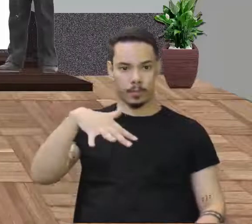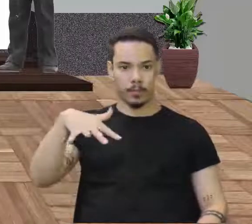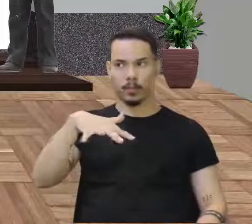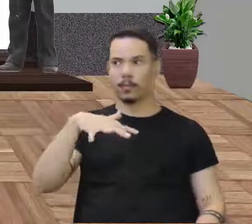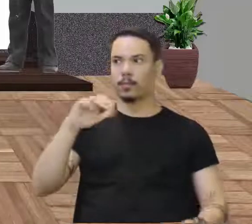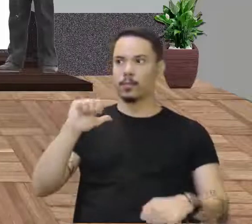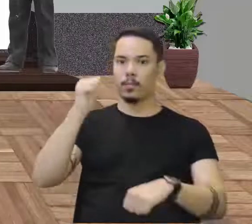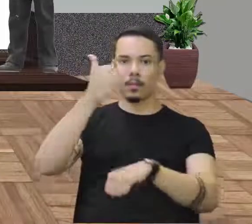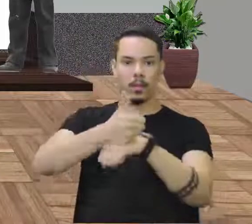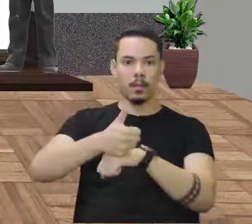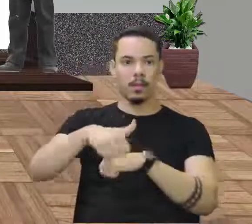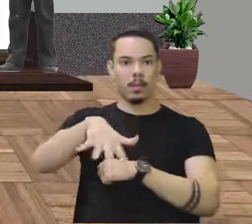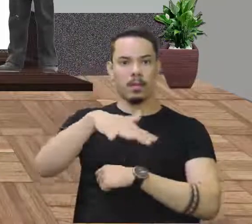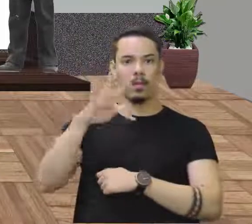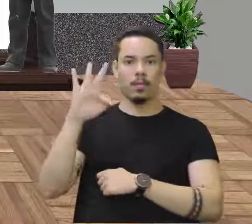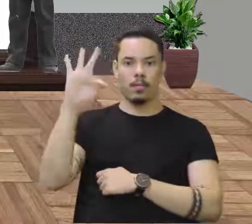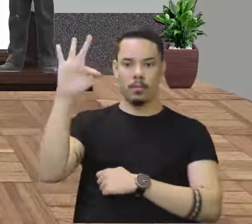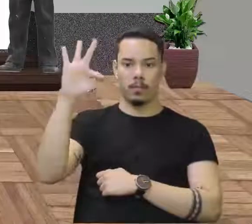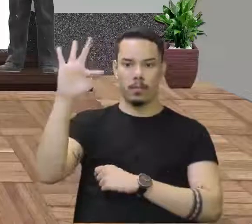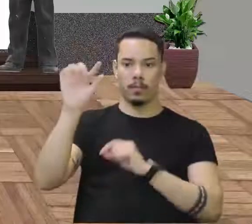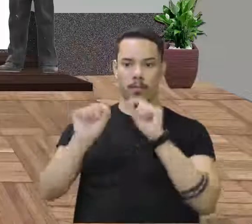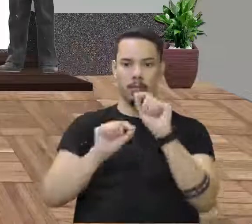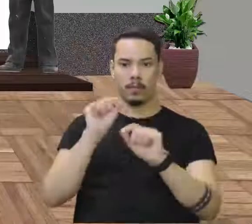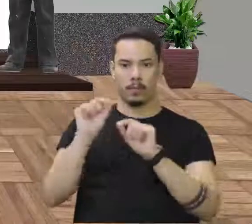o território federal